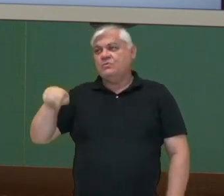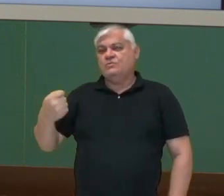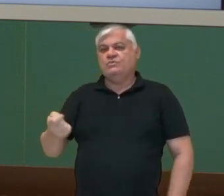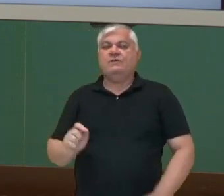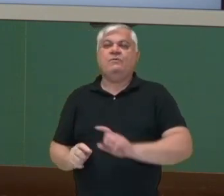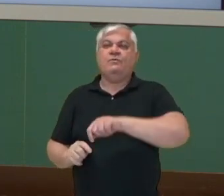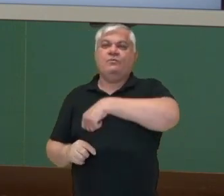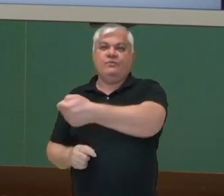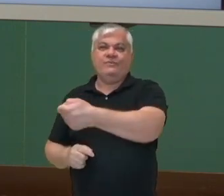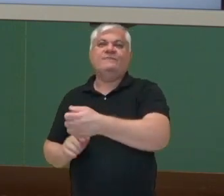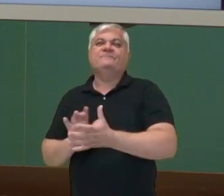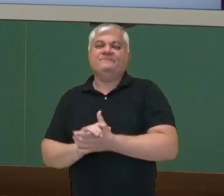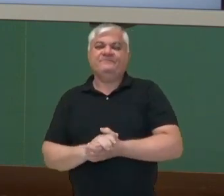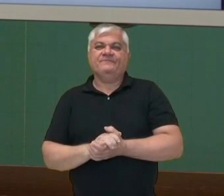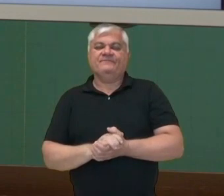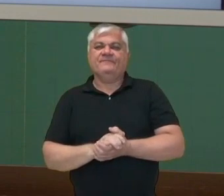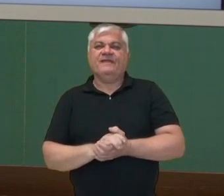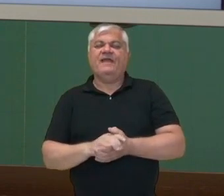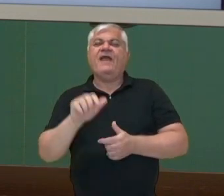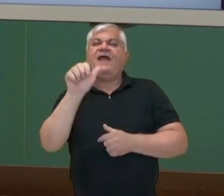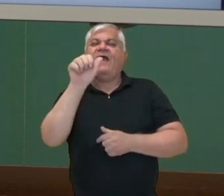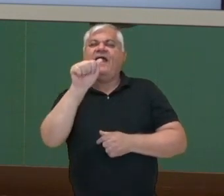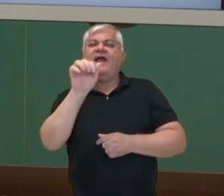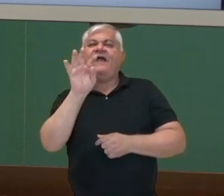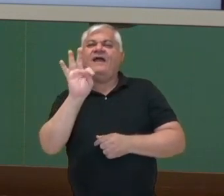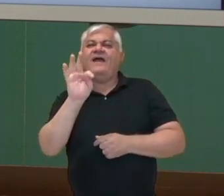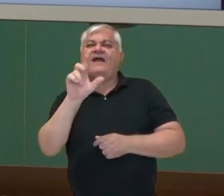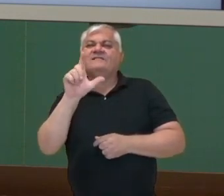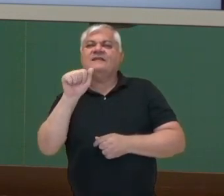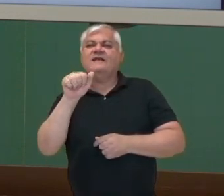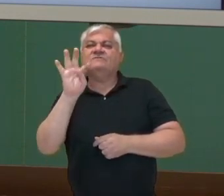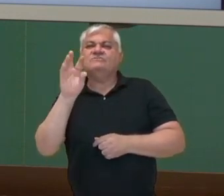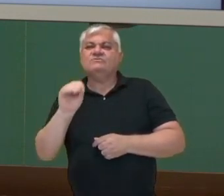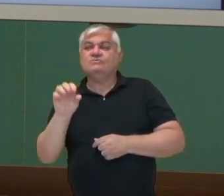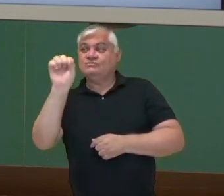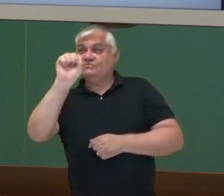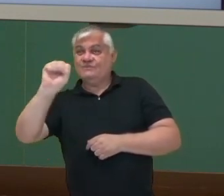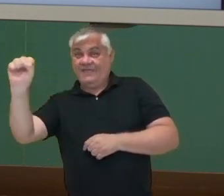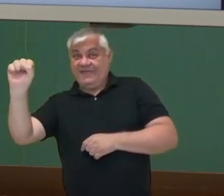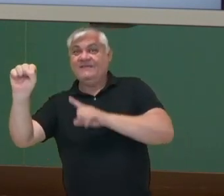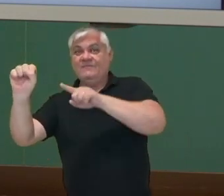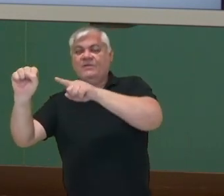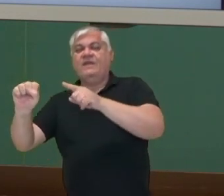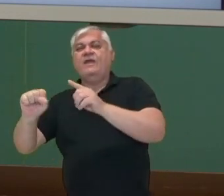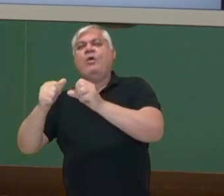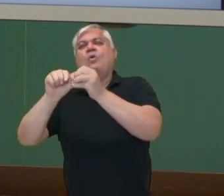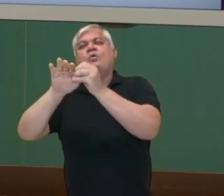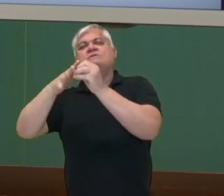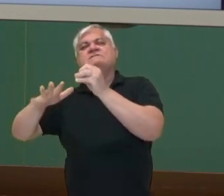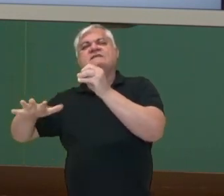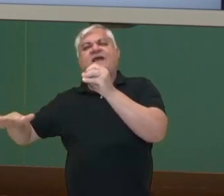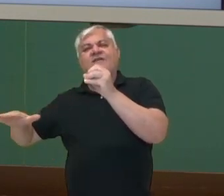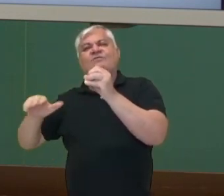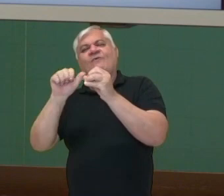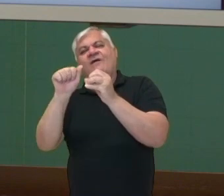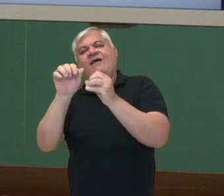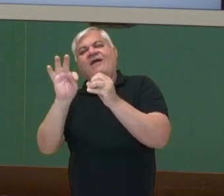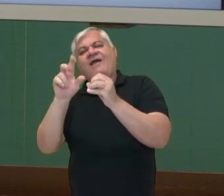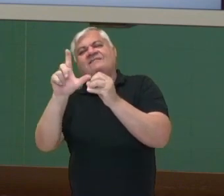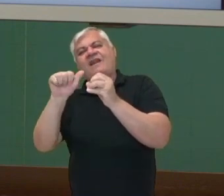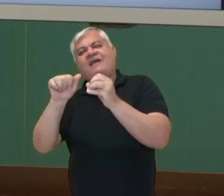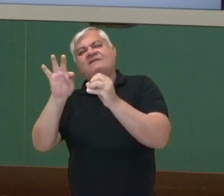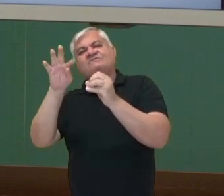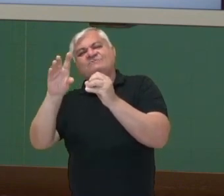característica importante ali, Atlântico Sudeste. Então, são rios que desaguam no Oceano Atlântico, por isso são nomeados ali, ou